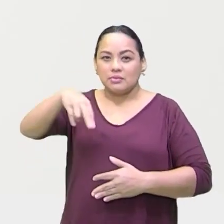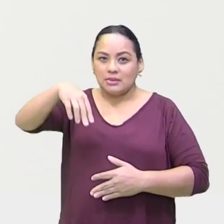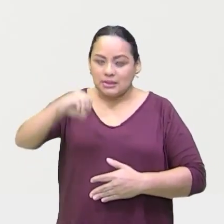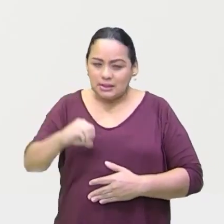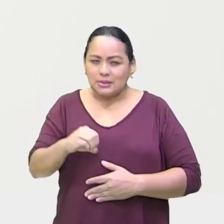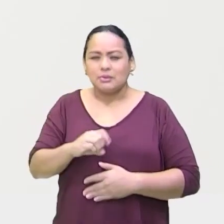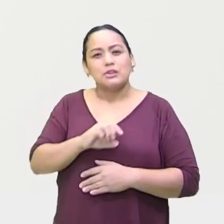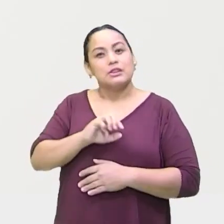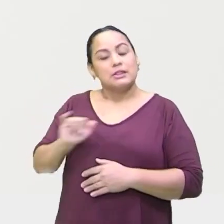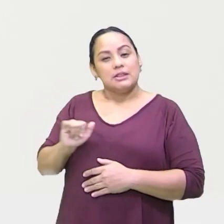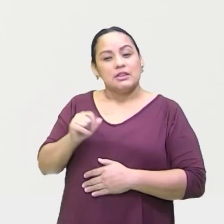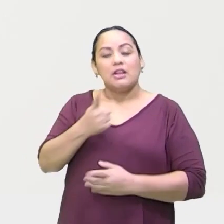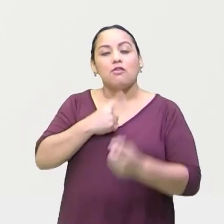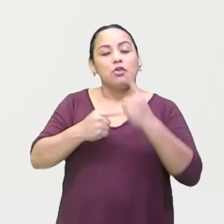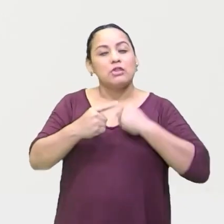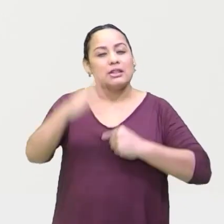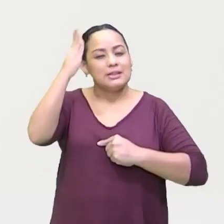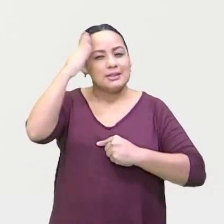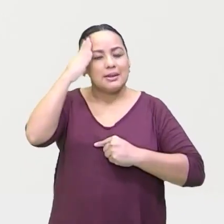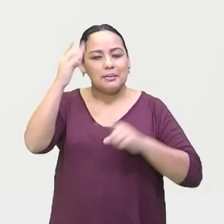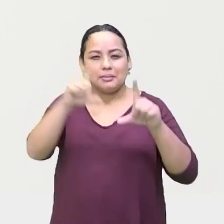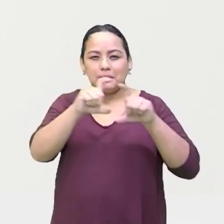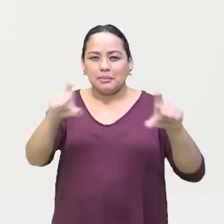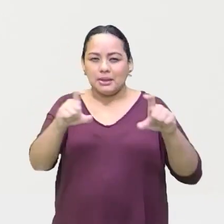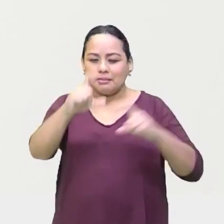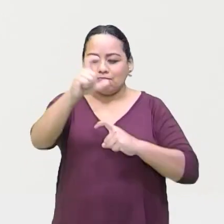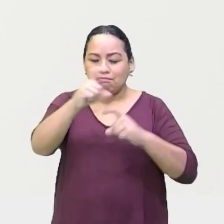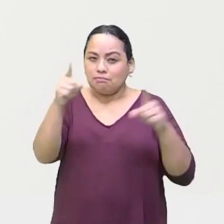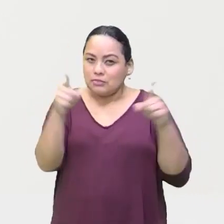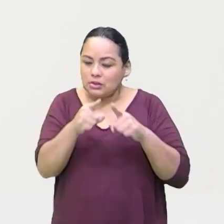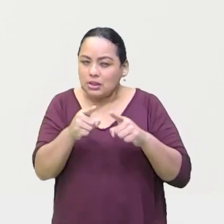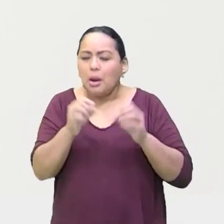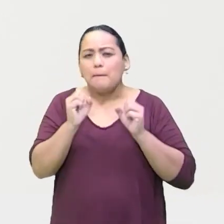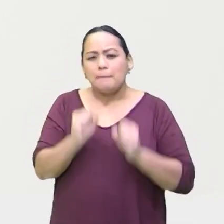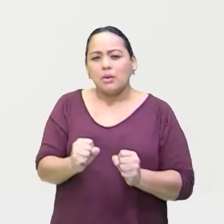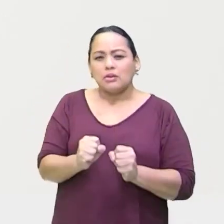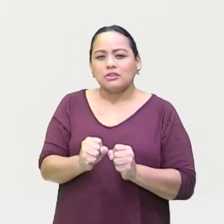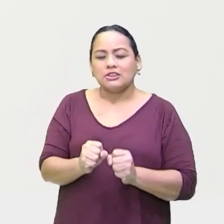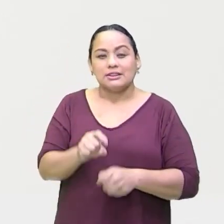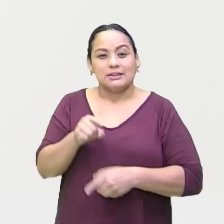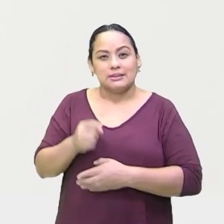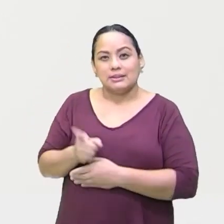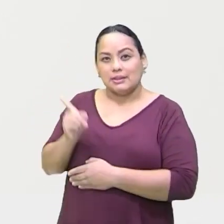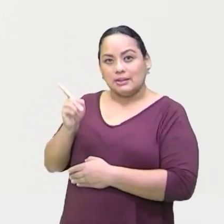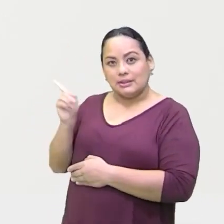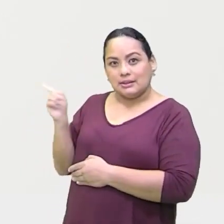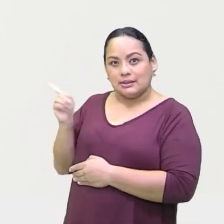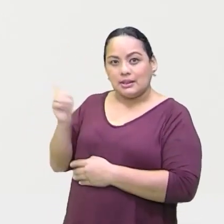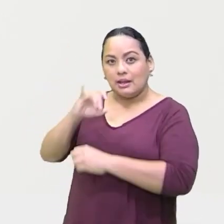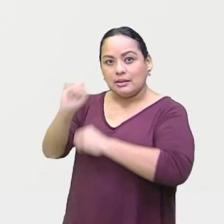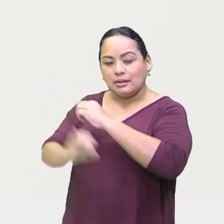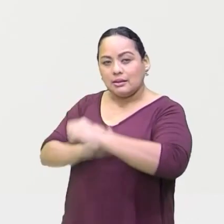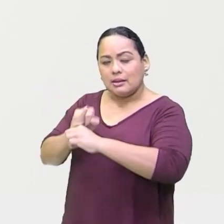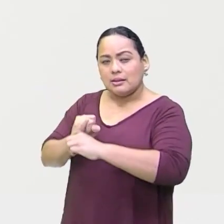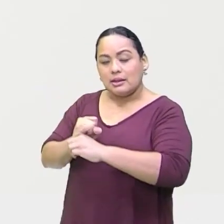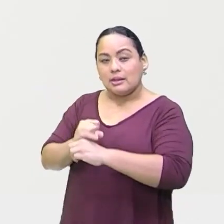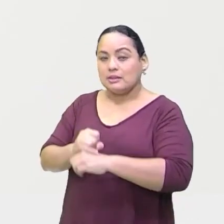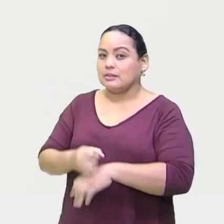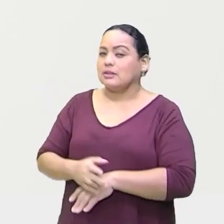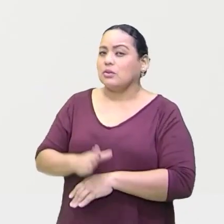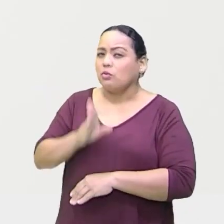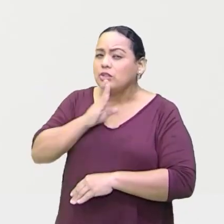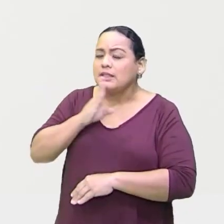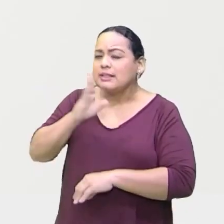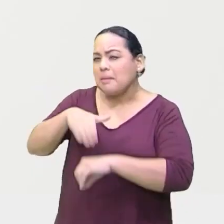quiser saber mais, criança, sobre tirinhas, pode acessar aqui, ó, esse site, ok? Se você quiser saber mais